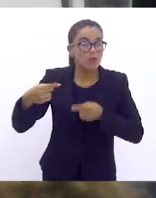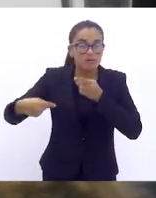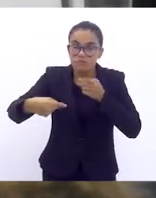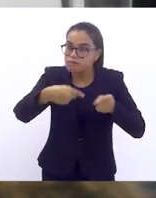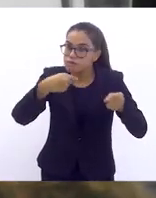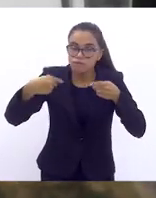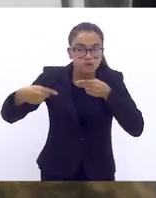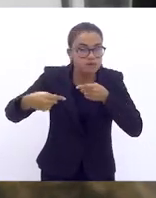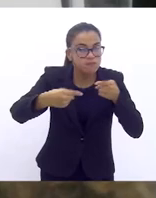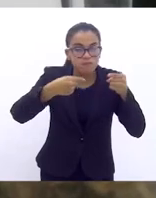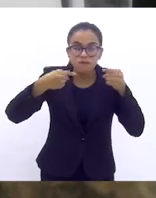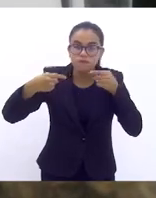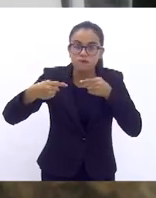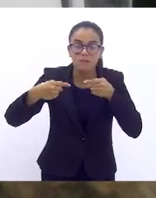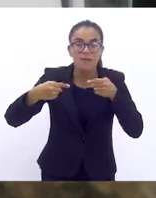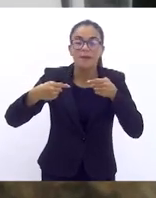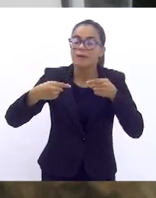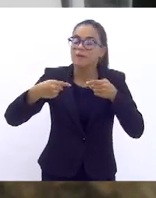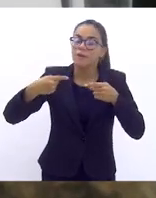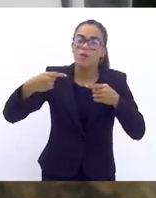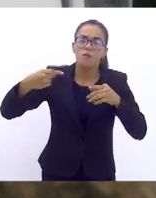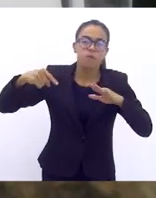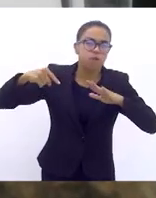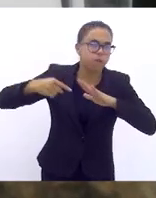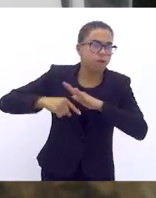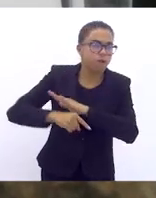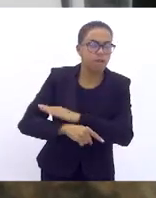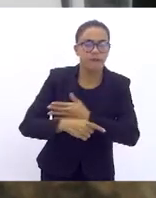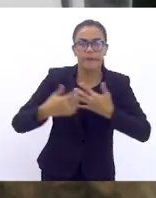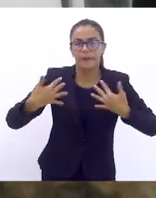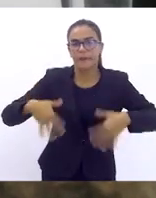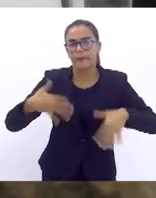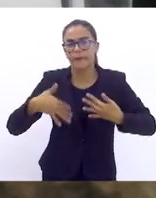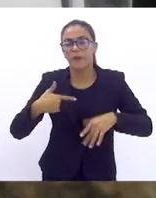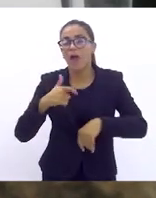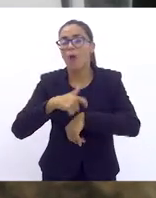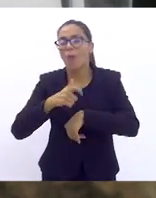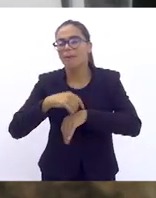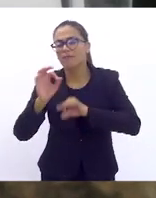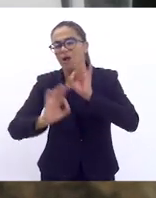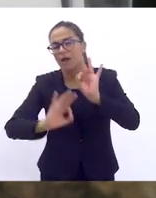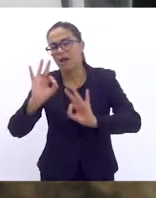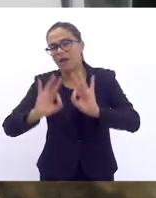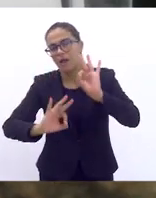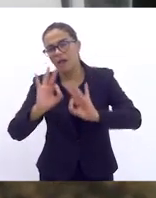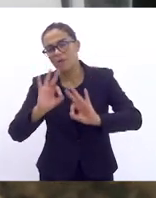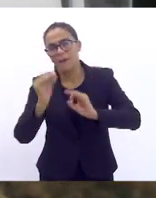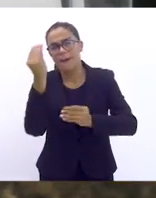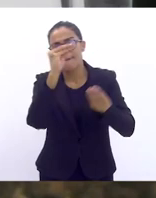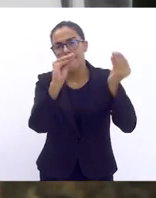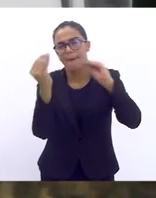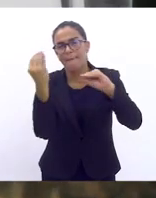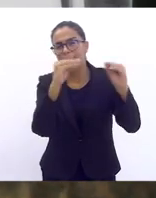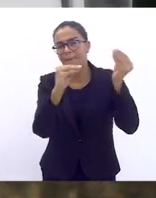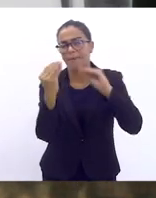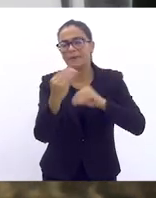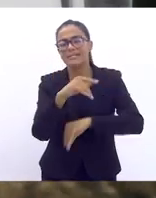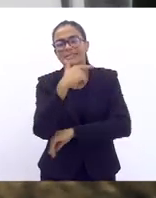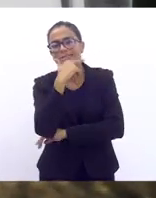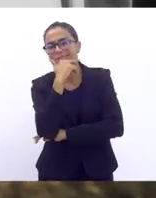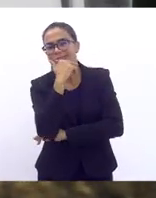discussão é muito intensa lá na quando a gente tava elaborando o plano né se a gente devia ficar